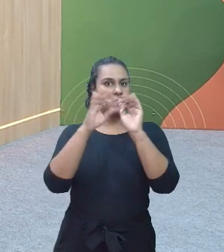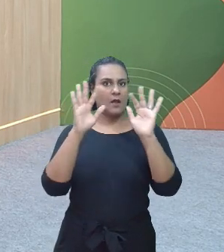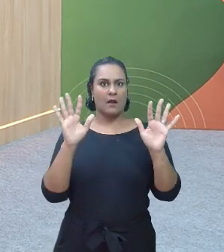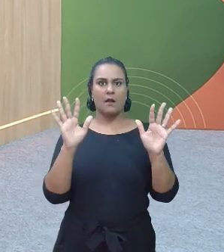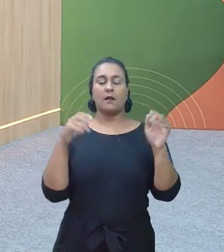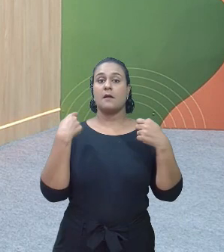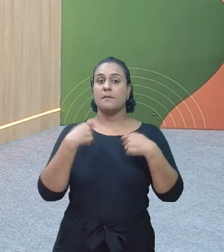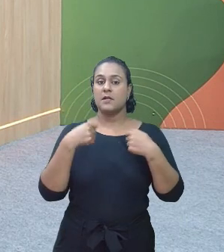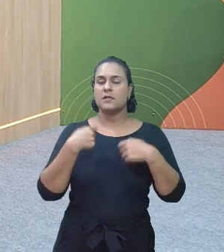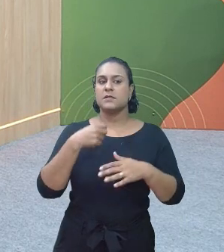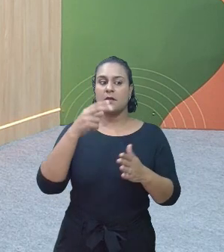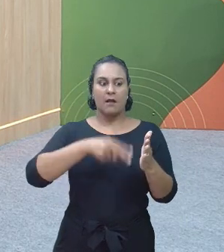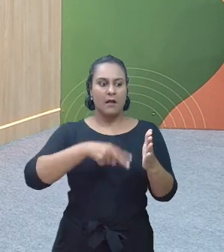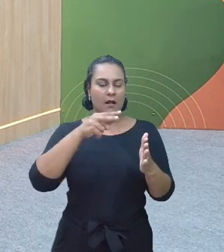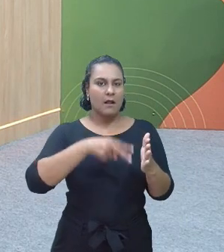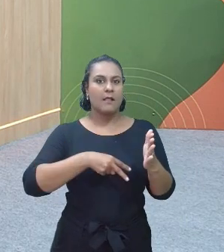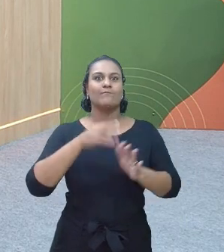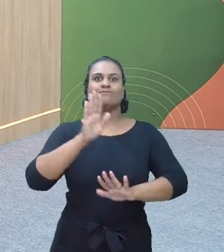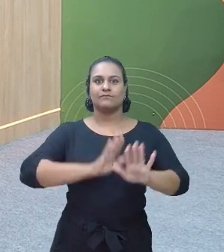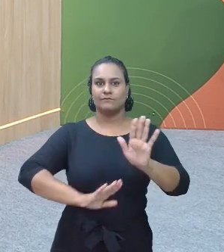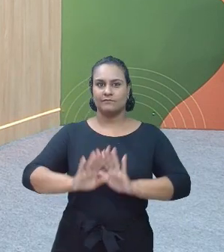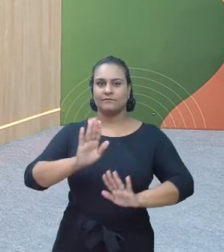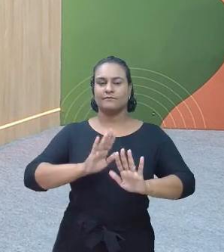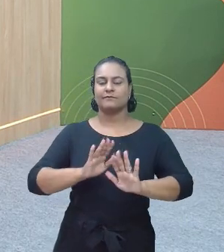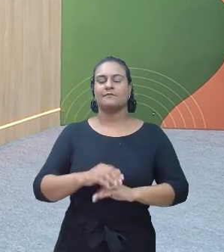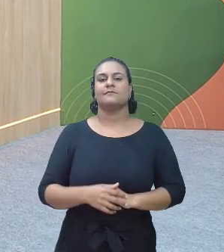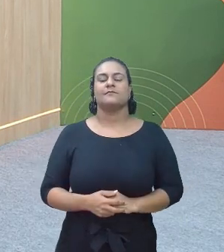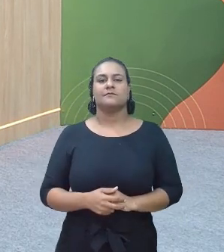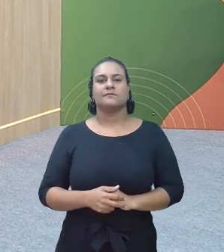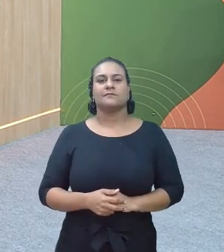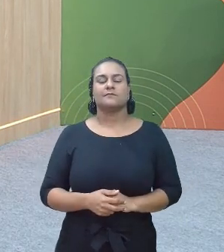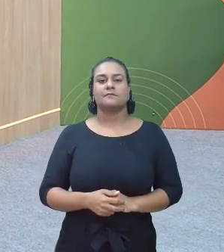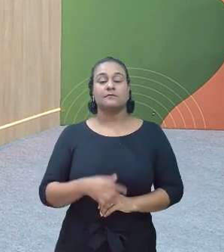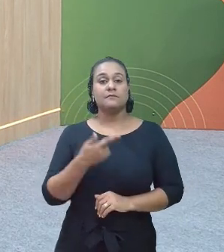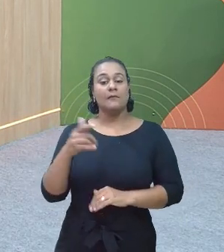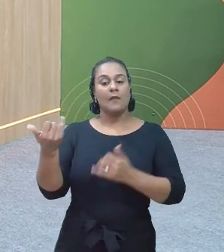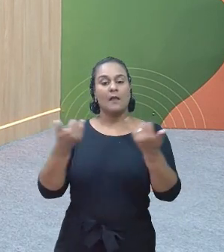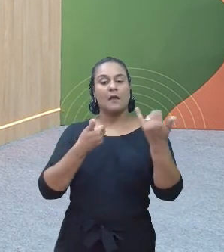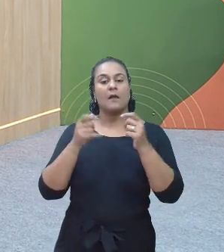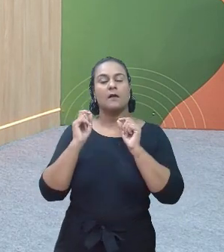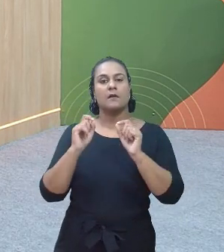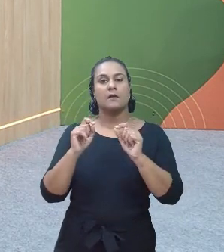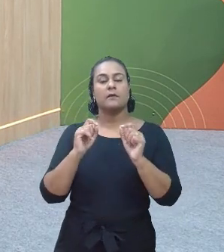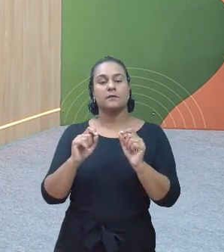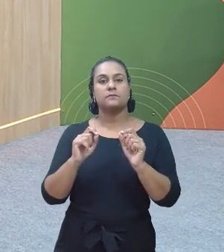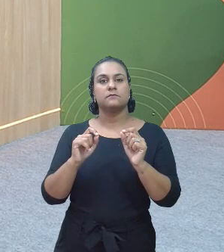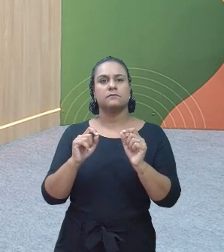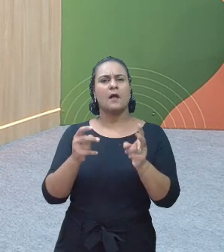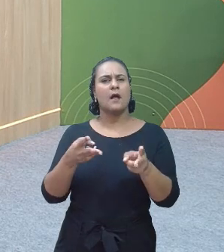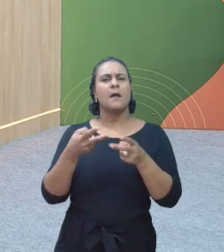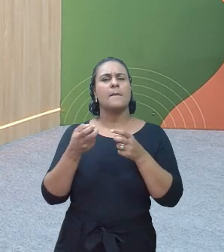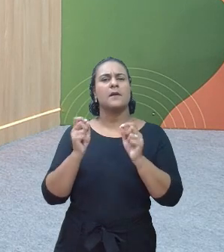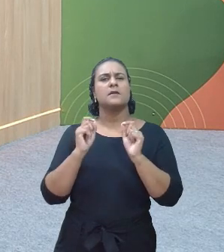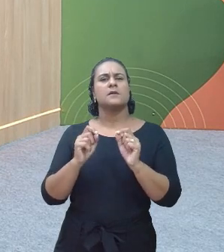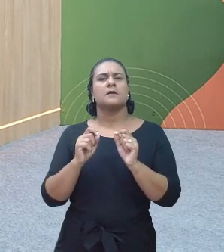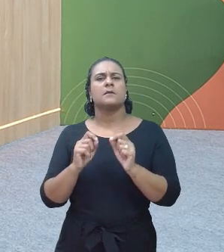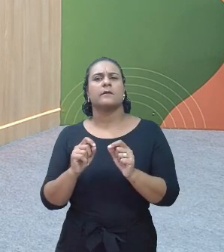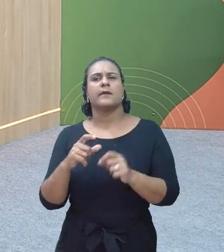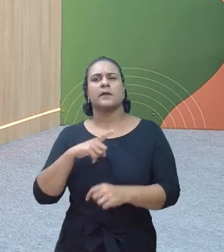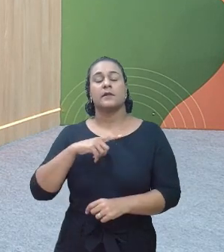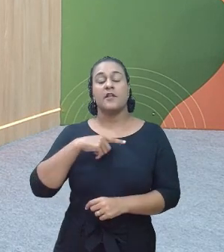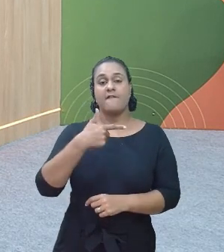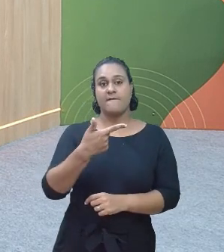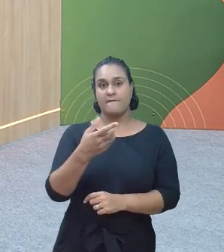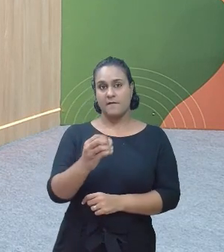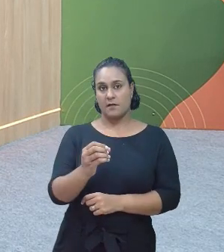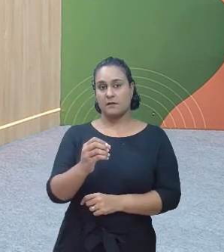e interpretar que número vai estar ali, tá? Outra informação é que a gente consegue perceber aqui, ó. Eu tenho que 20